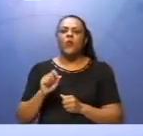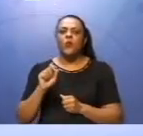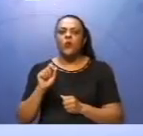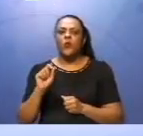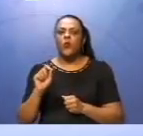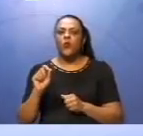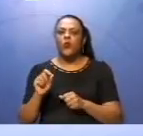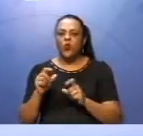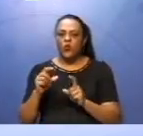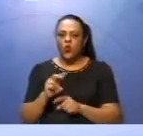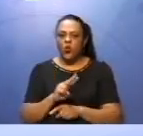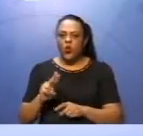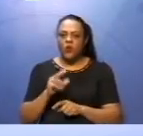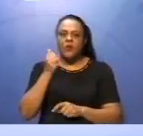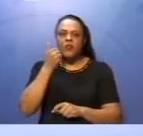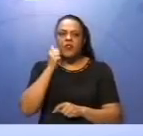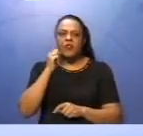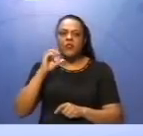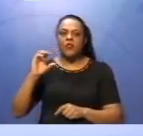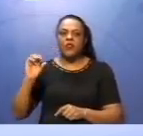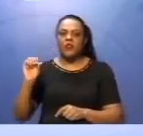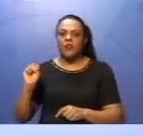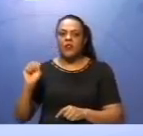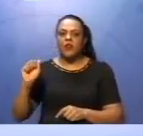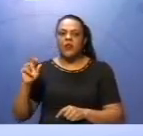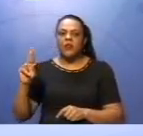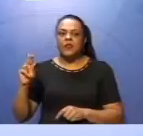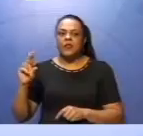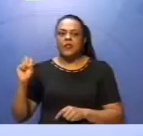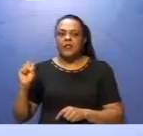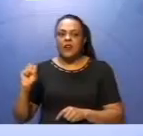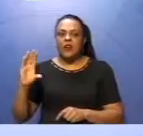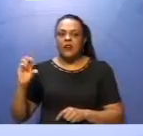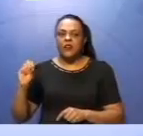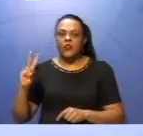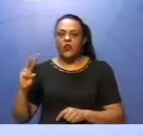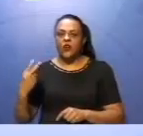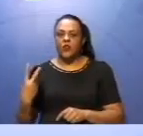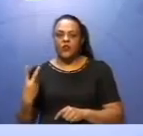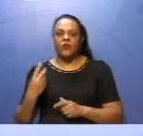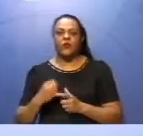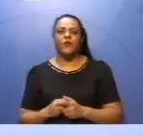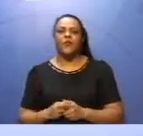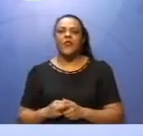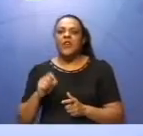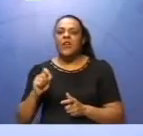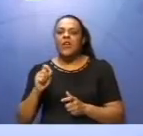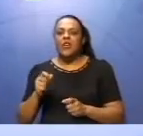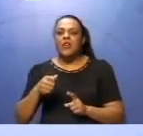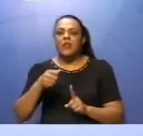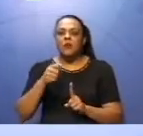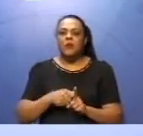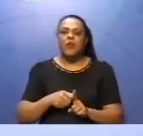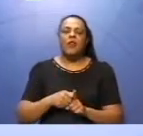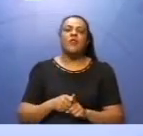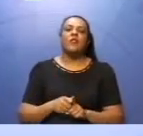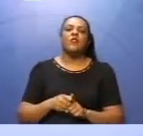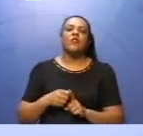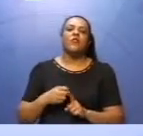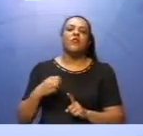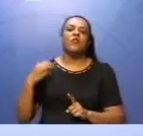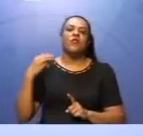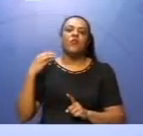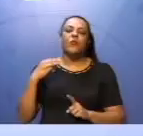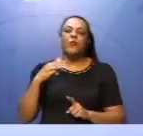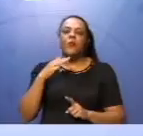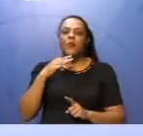em março de 2020, neste ano, a Organização Mundial de Saúde declarou pandemia da Covid-19.